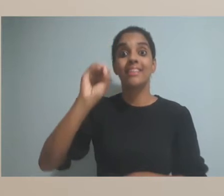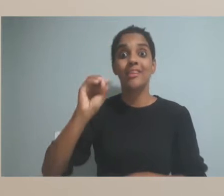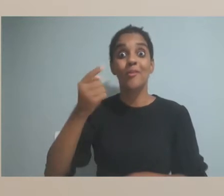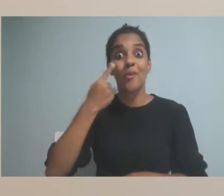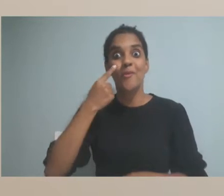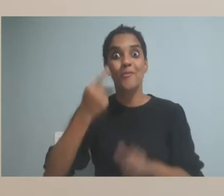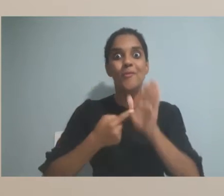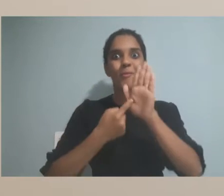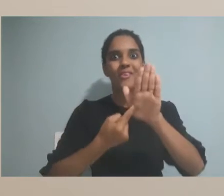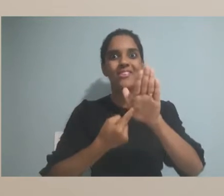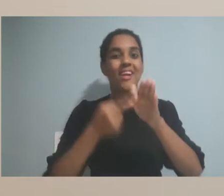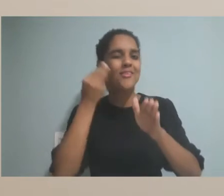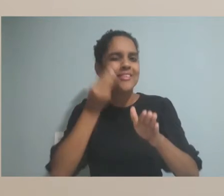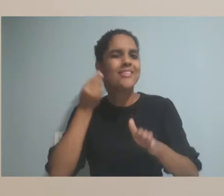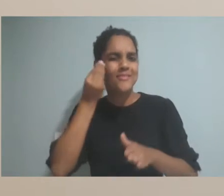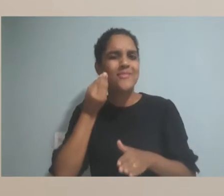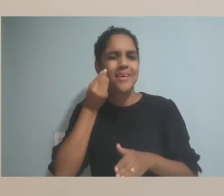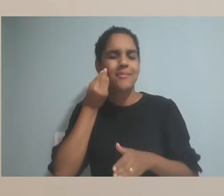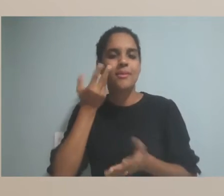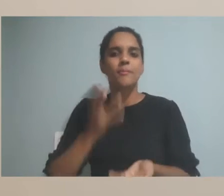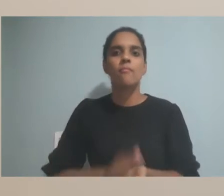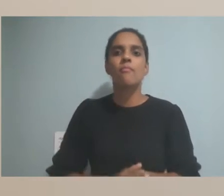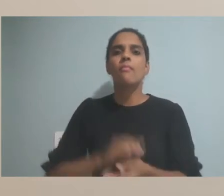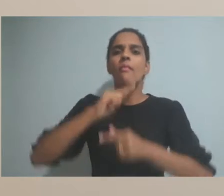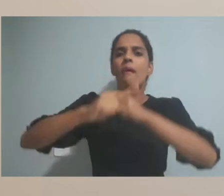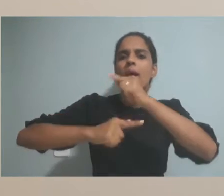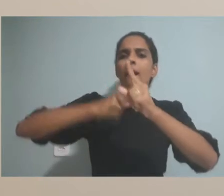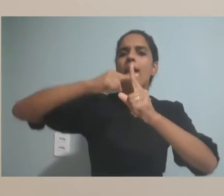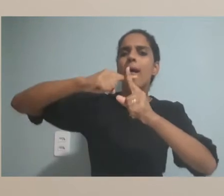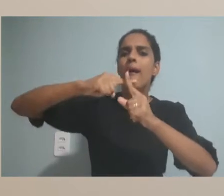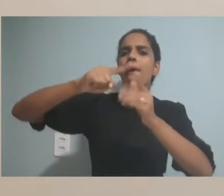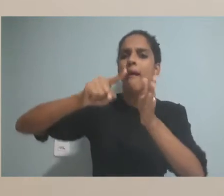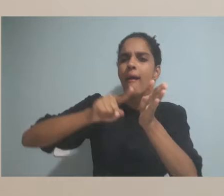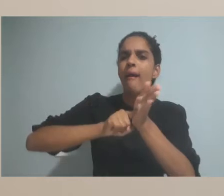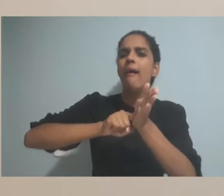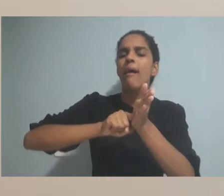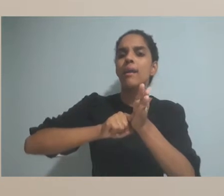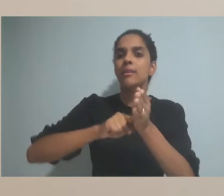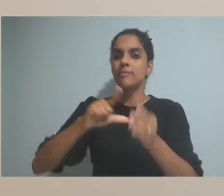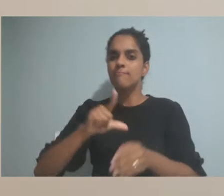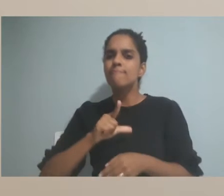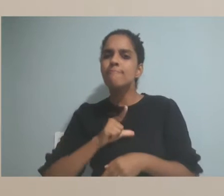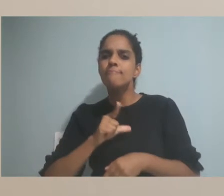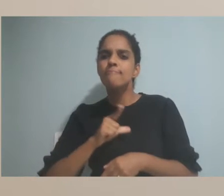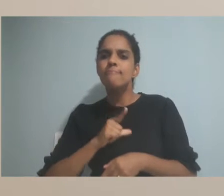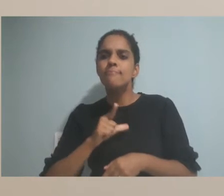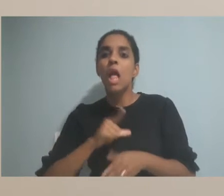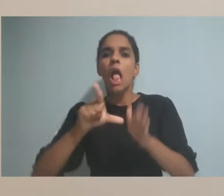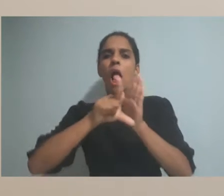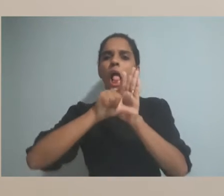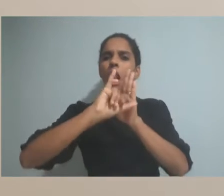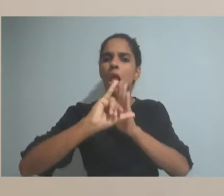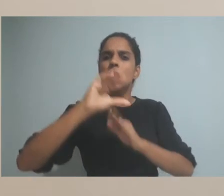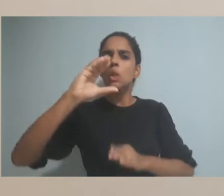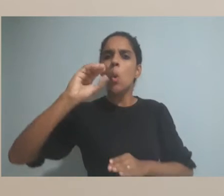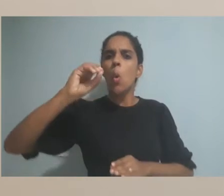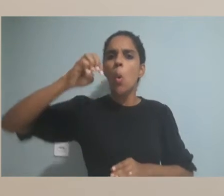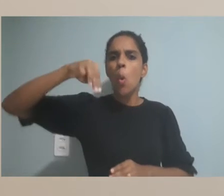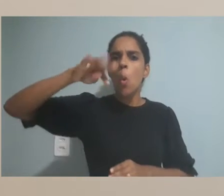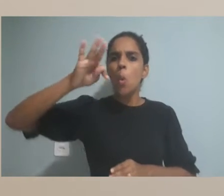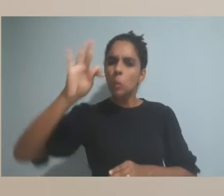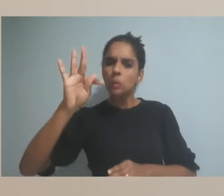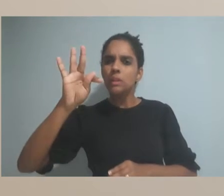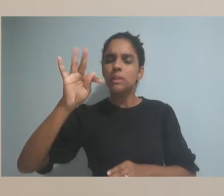irei mostrar nesse experimento. Sabemos ainda que a carga elétrica ela é uma propriedade da matéria, e pela lei de